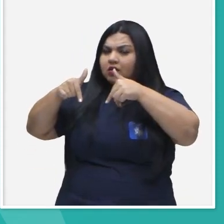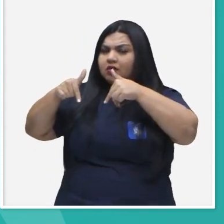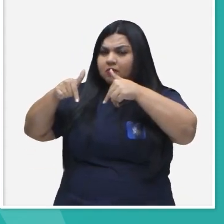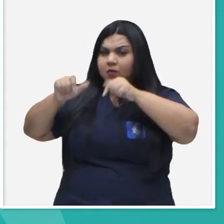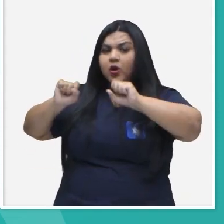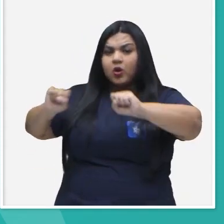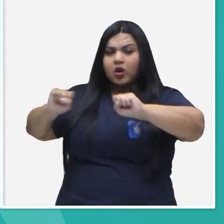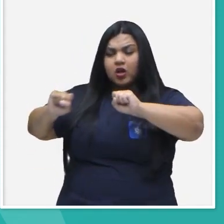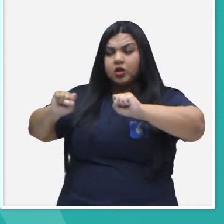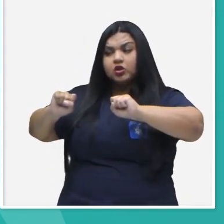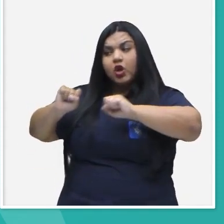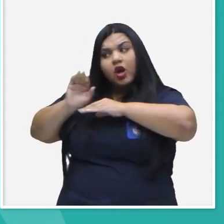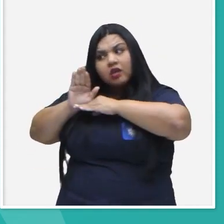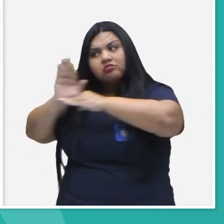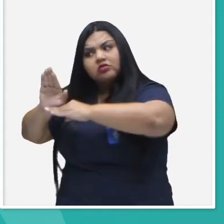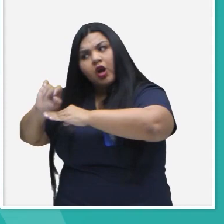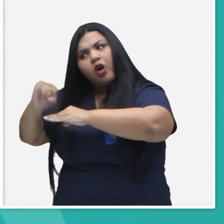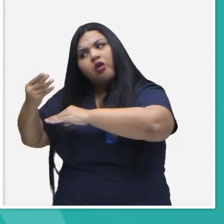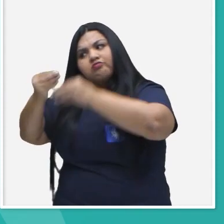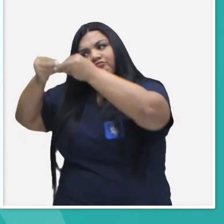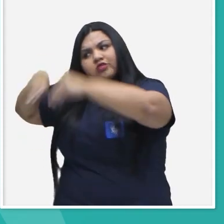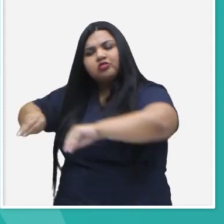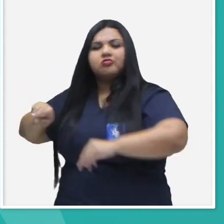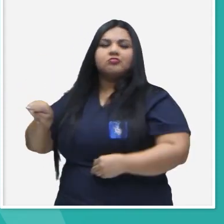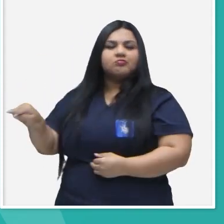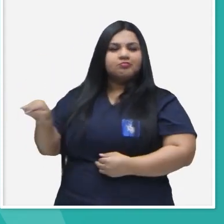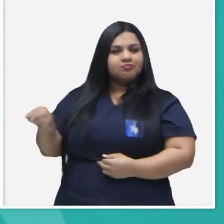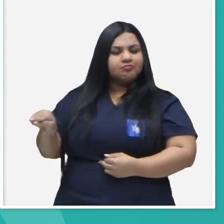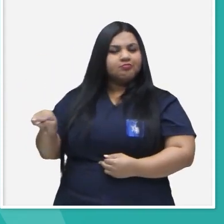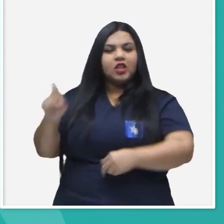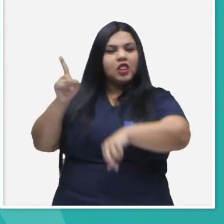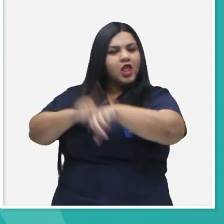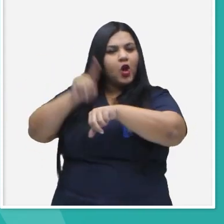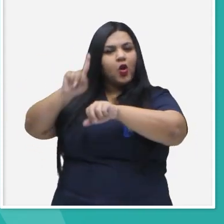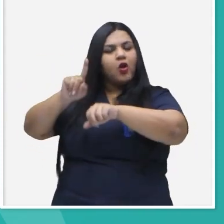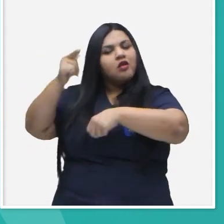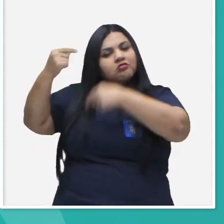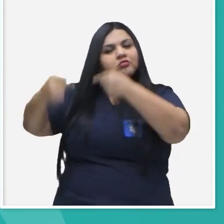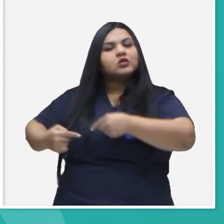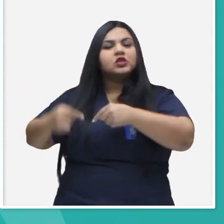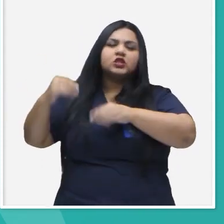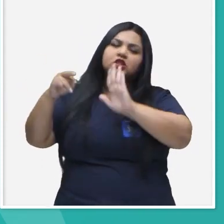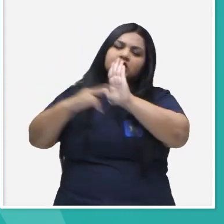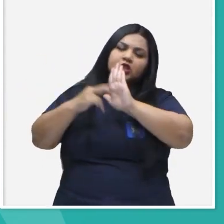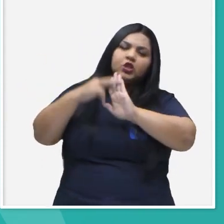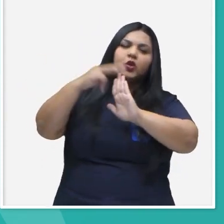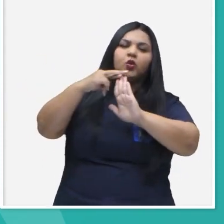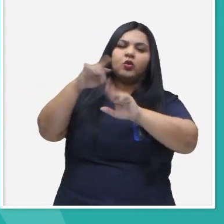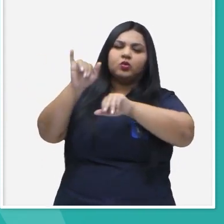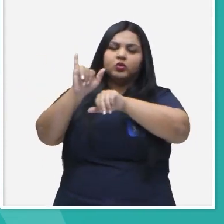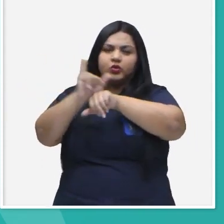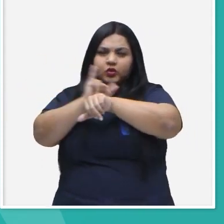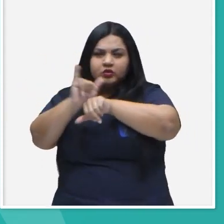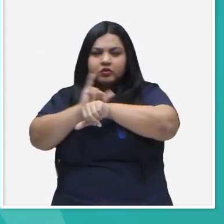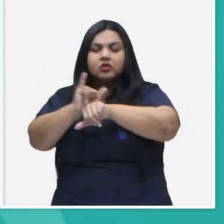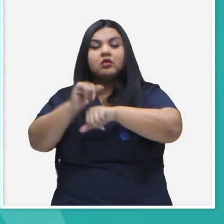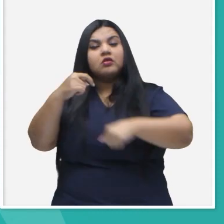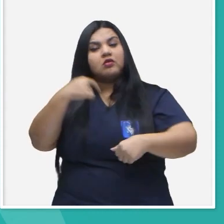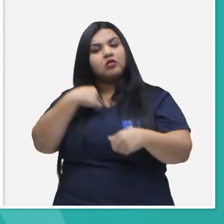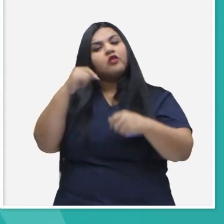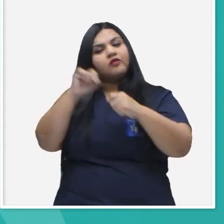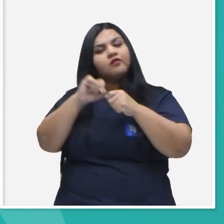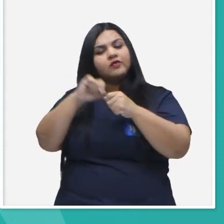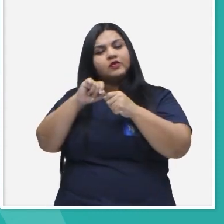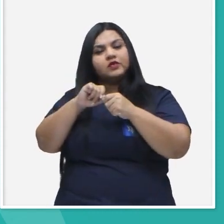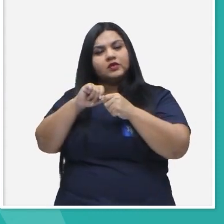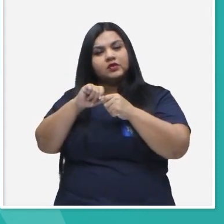pode ajudá-lo ou prejudicá-lo na competição, de acordo com as técnicas e táticas que eu estou formando